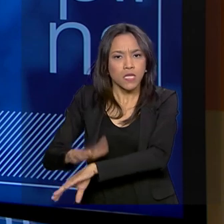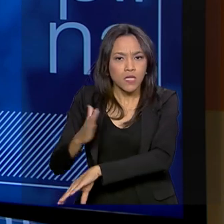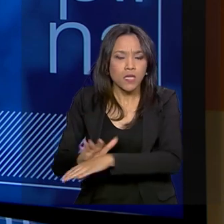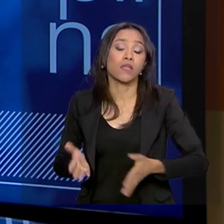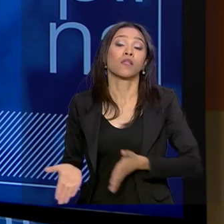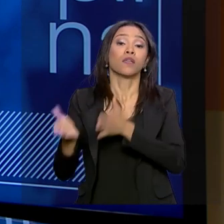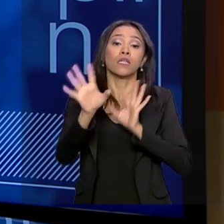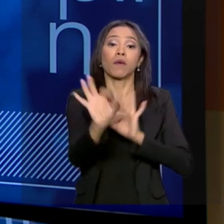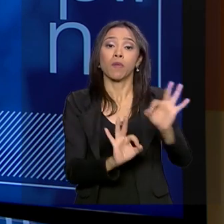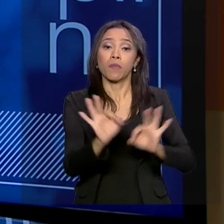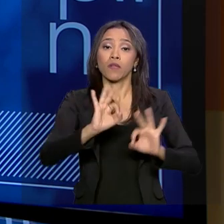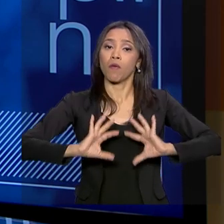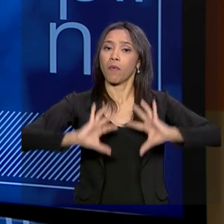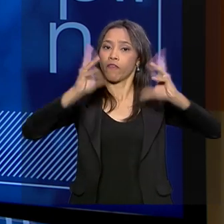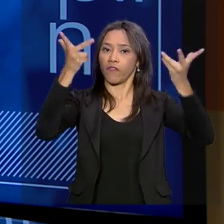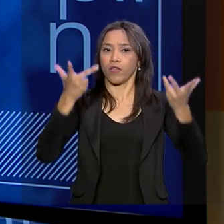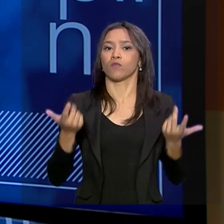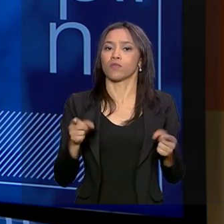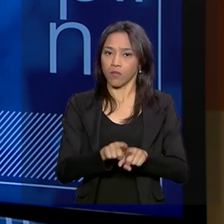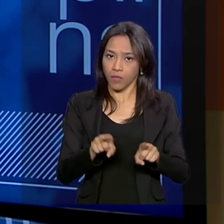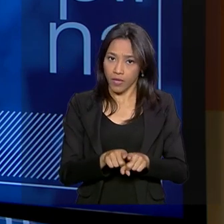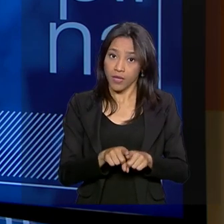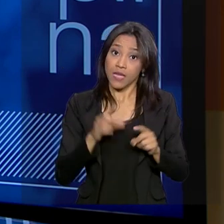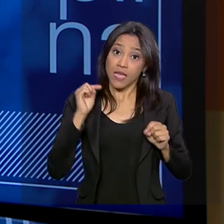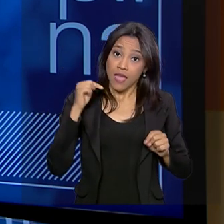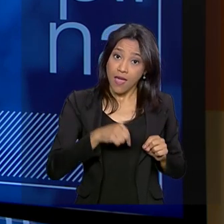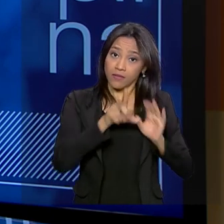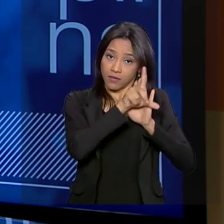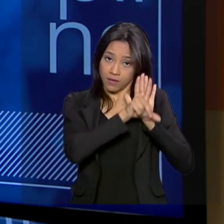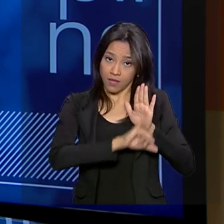eventos. Esse incentivo, através da lei